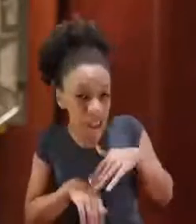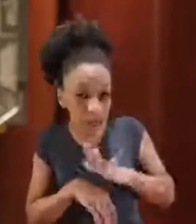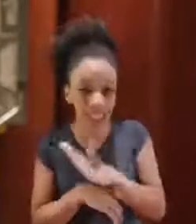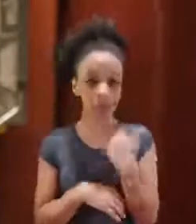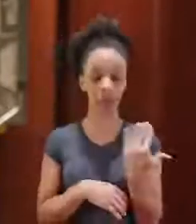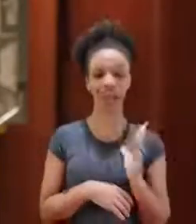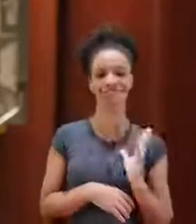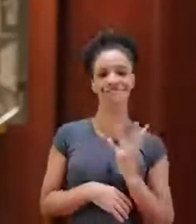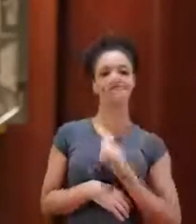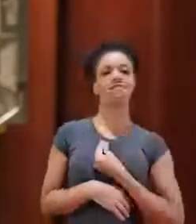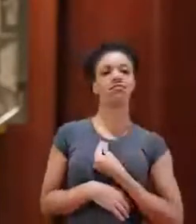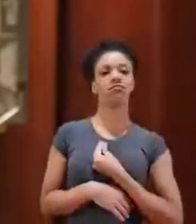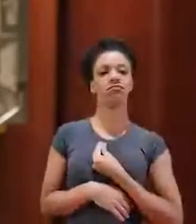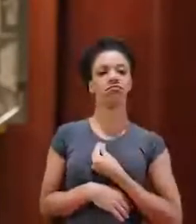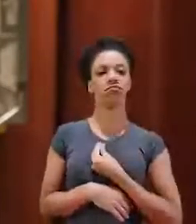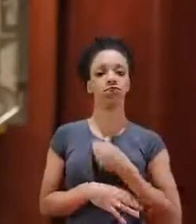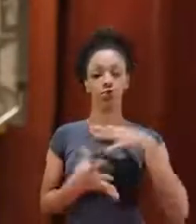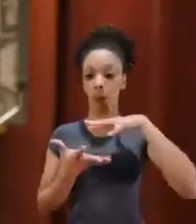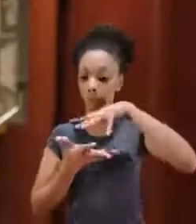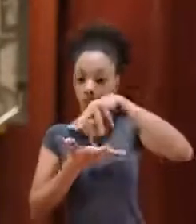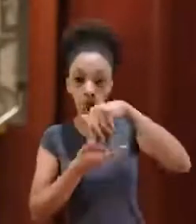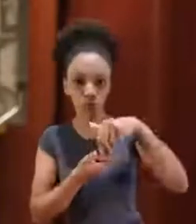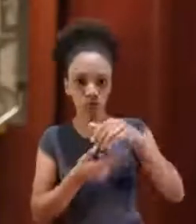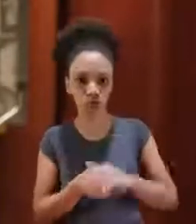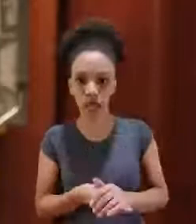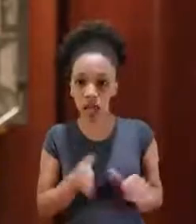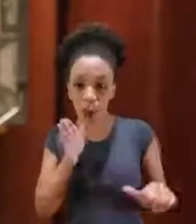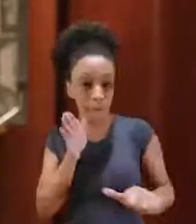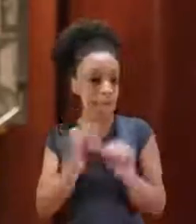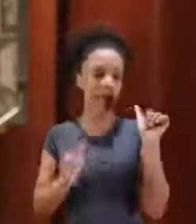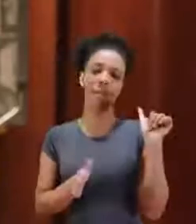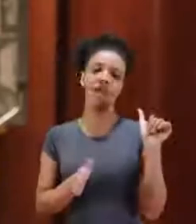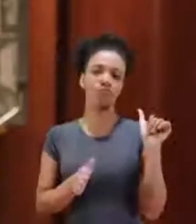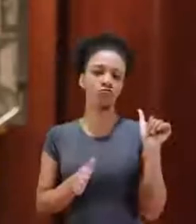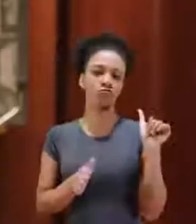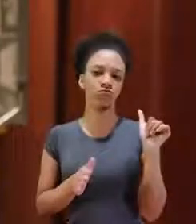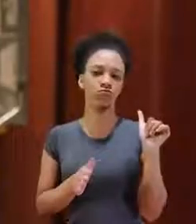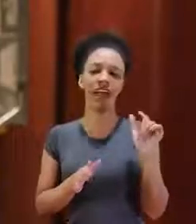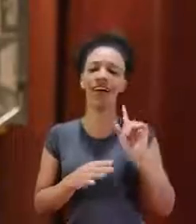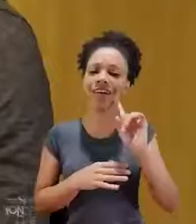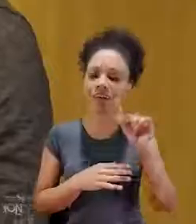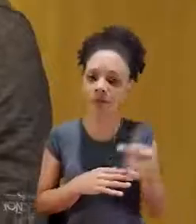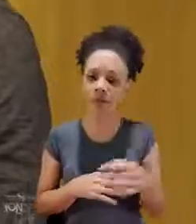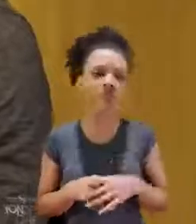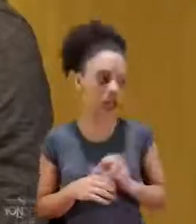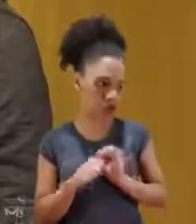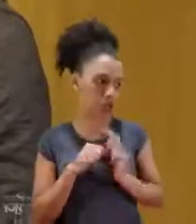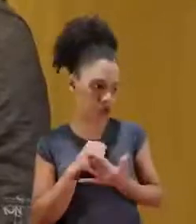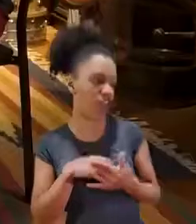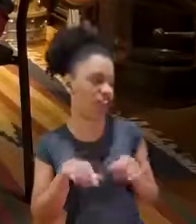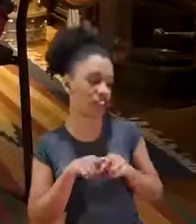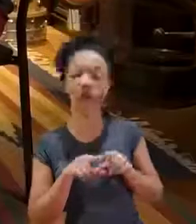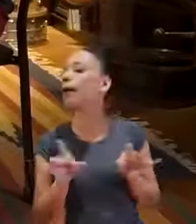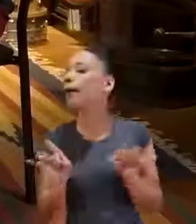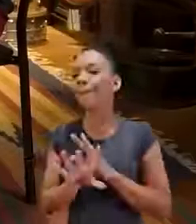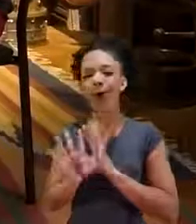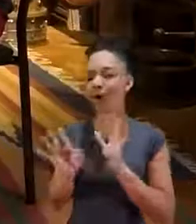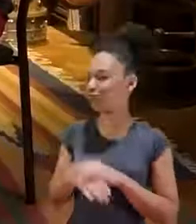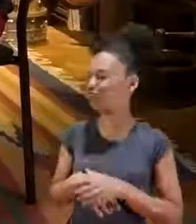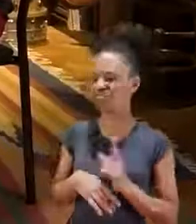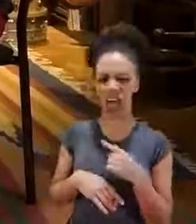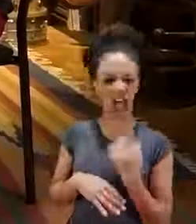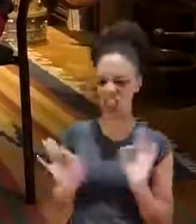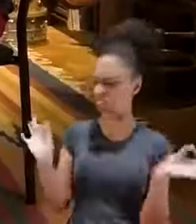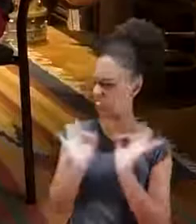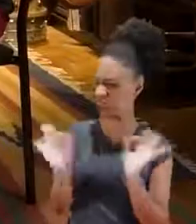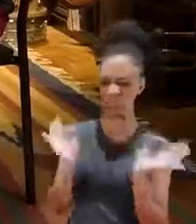travestis e transexuais no mundo isso o Brasil é campeão e felizmente depois é o país que morrigi também está pronto